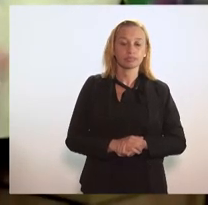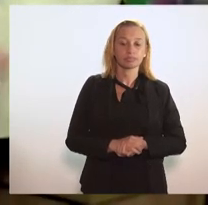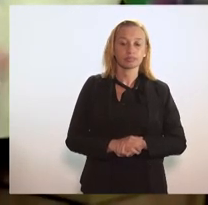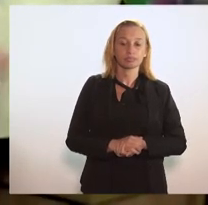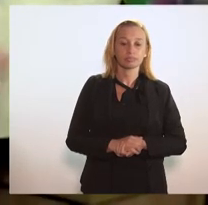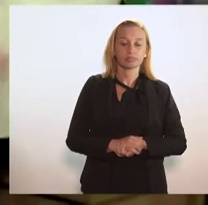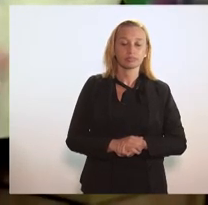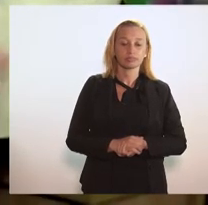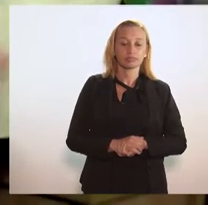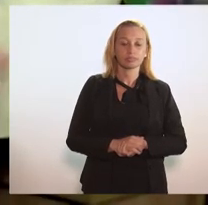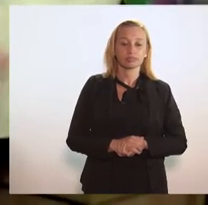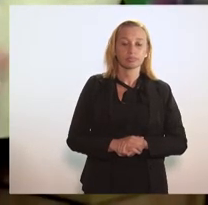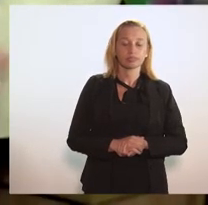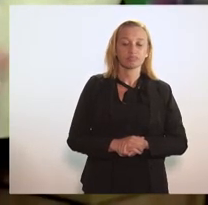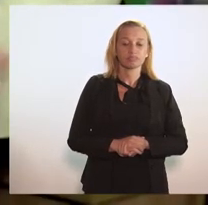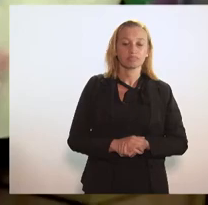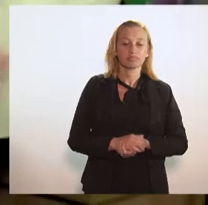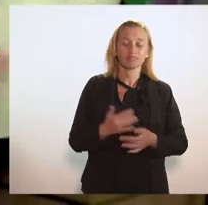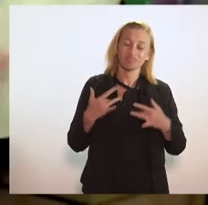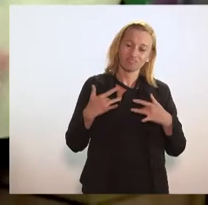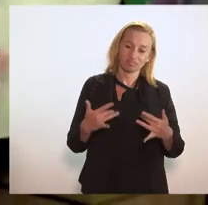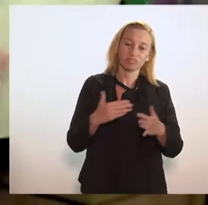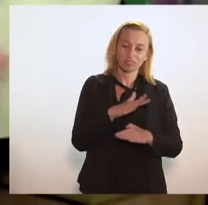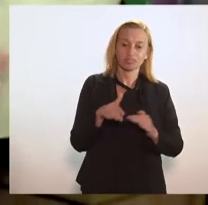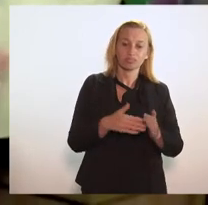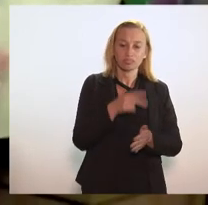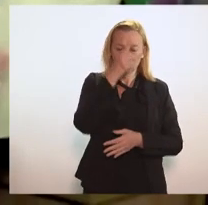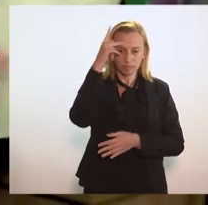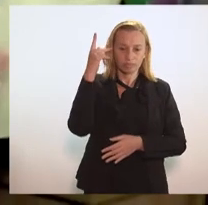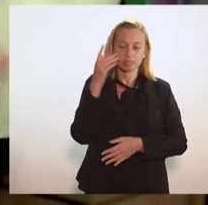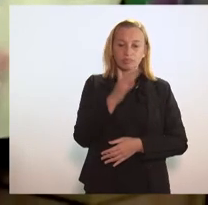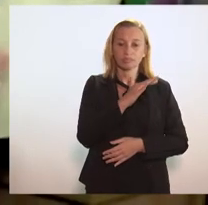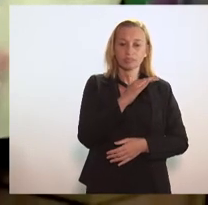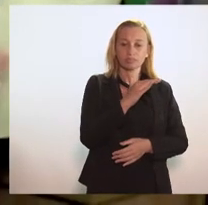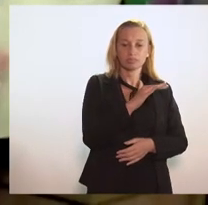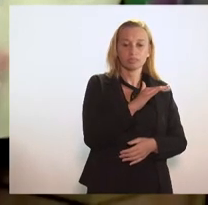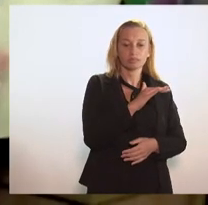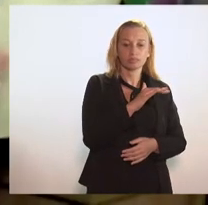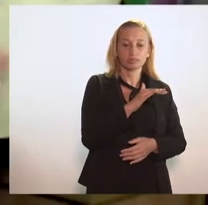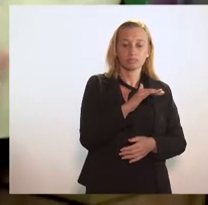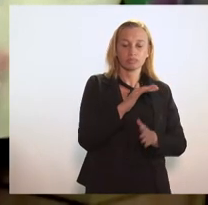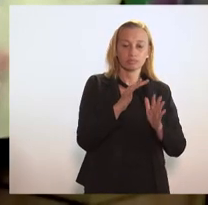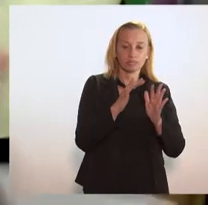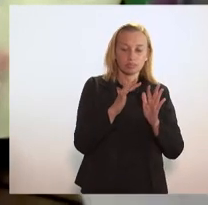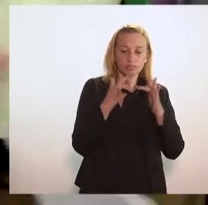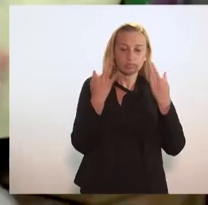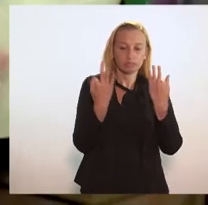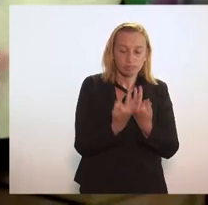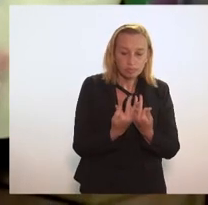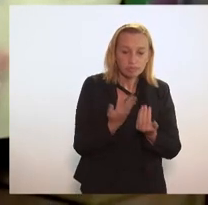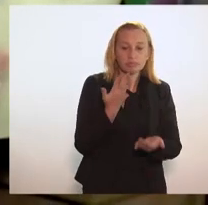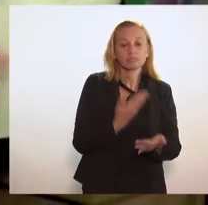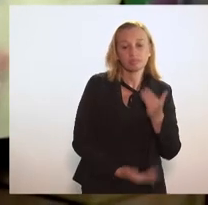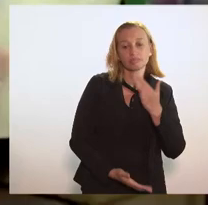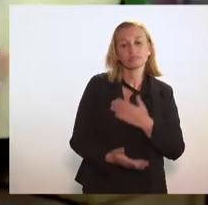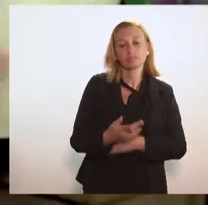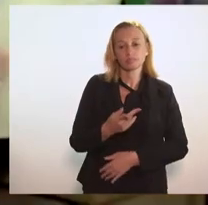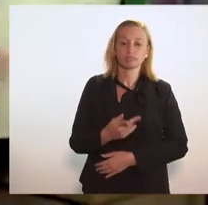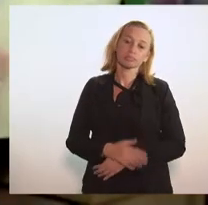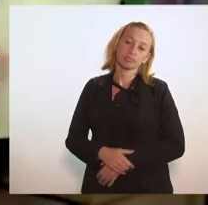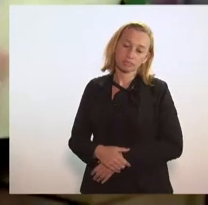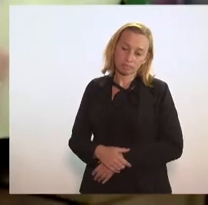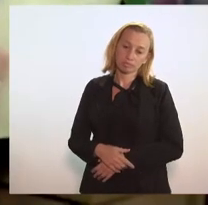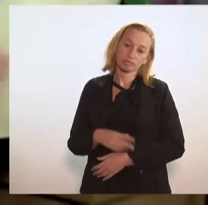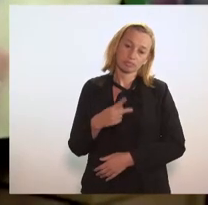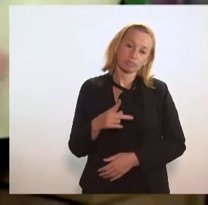inicialmente com todas as vítimas é do Povo bid com todas as famílias que tiveram perdas aí